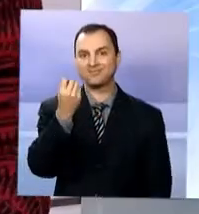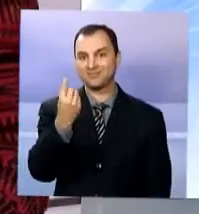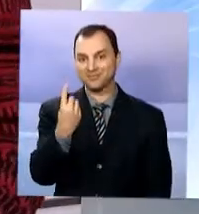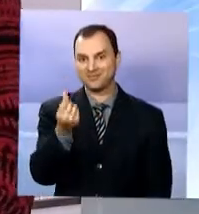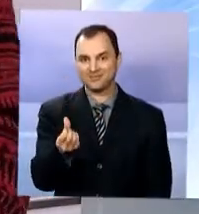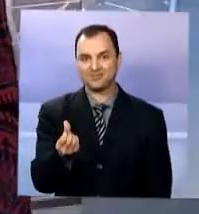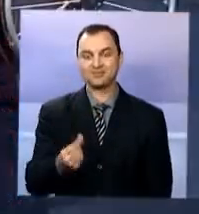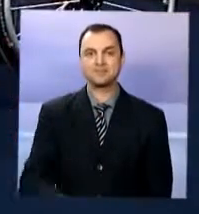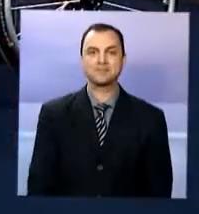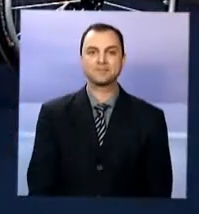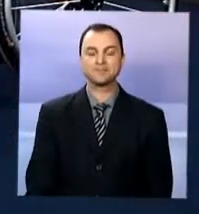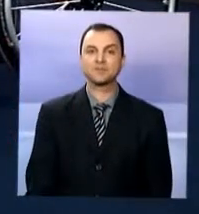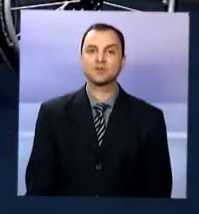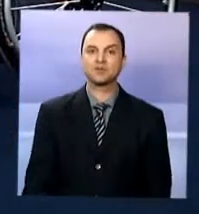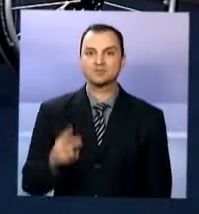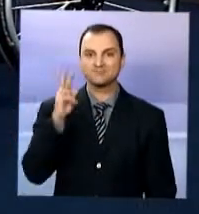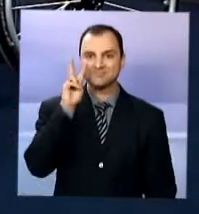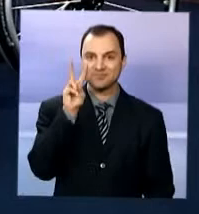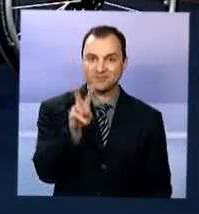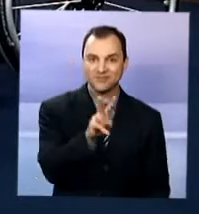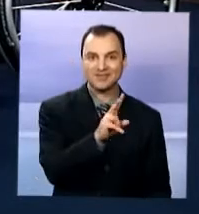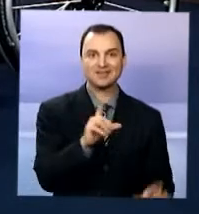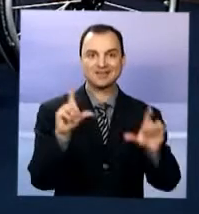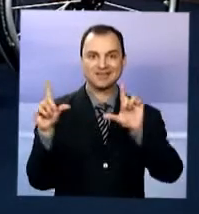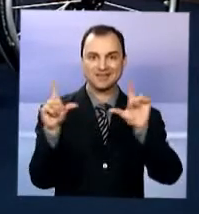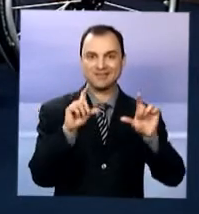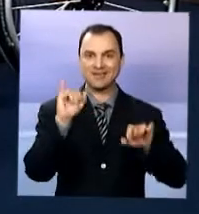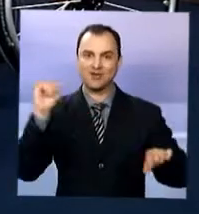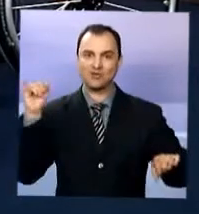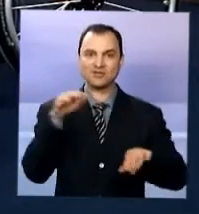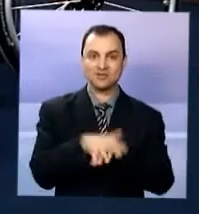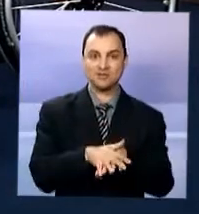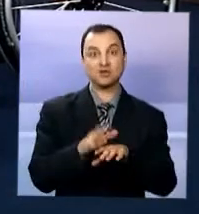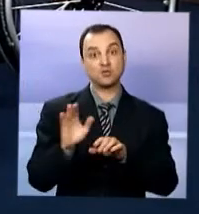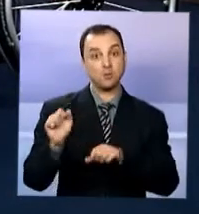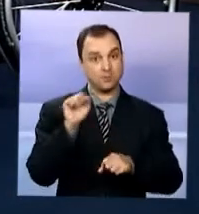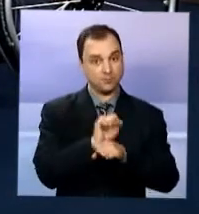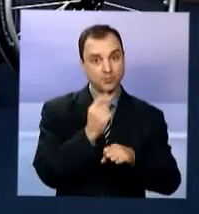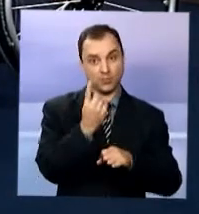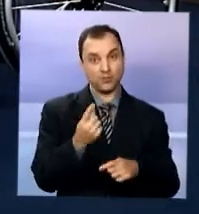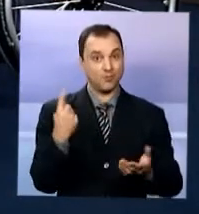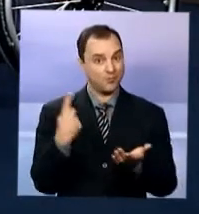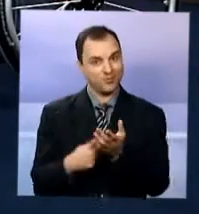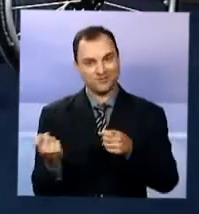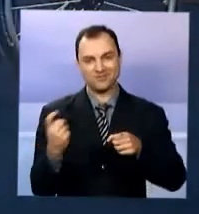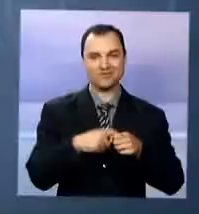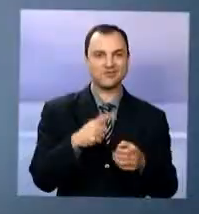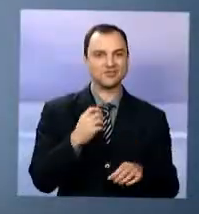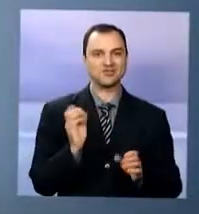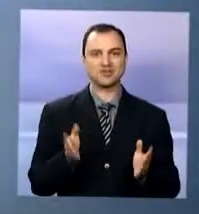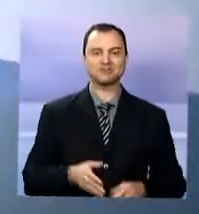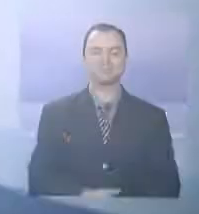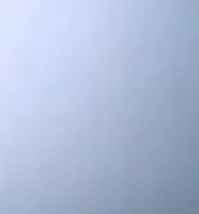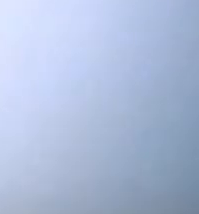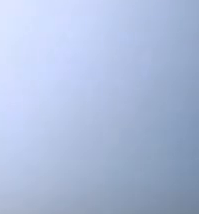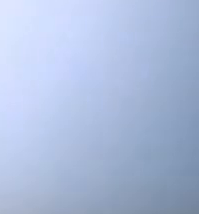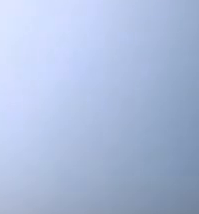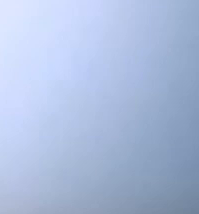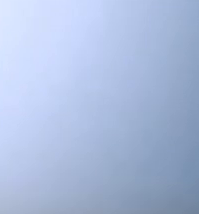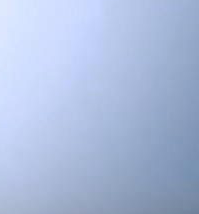melhor vez assistindo o programa inclusive nós vamos na pausa e voltamos já